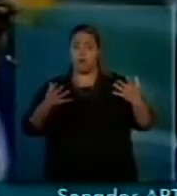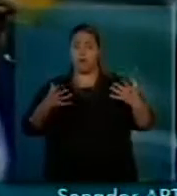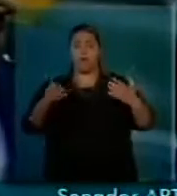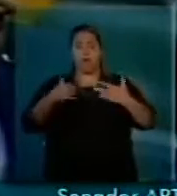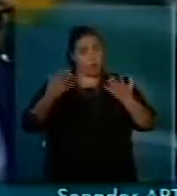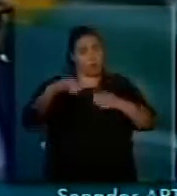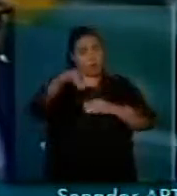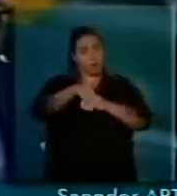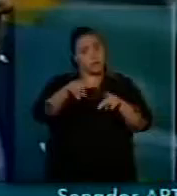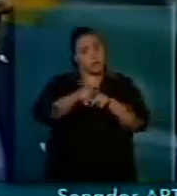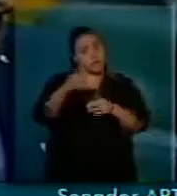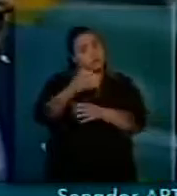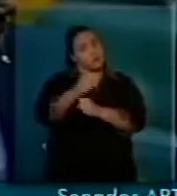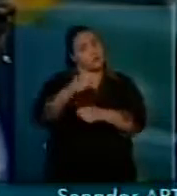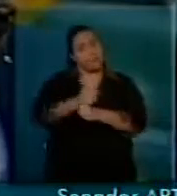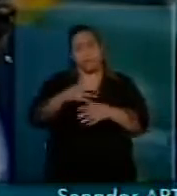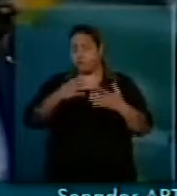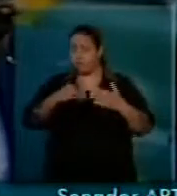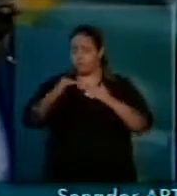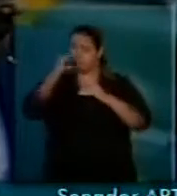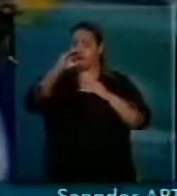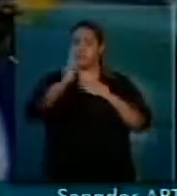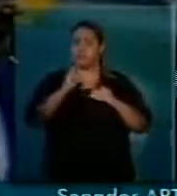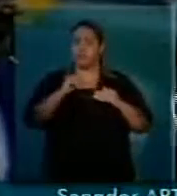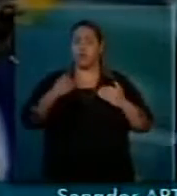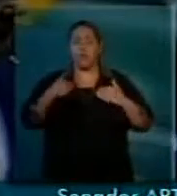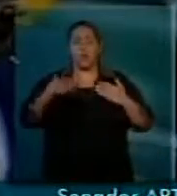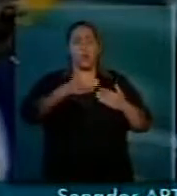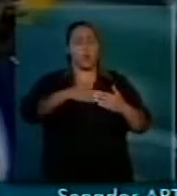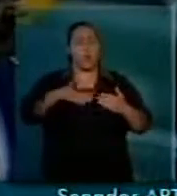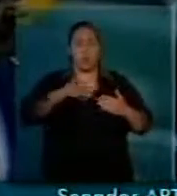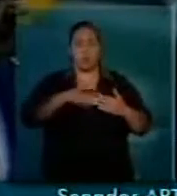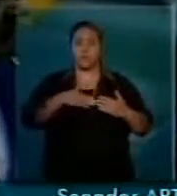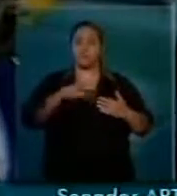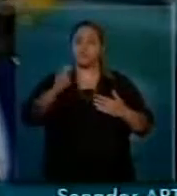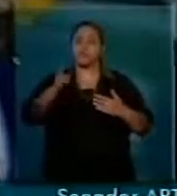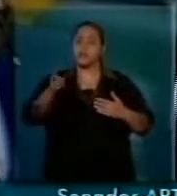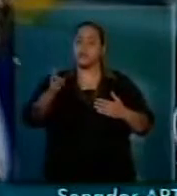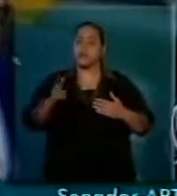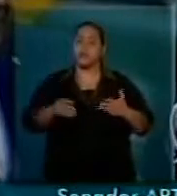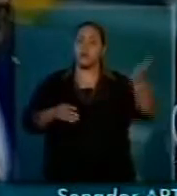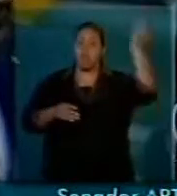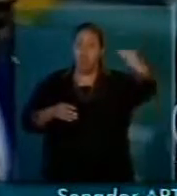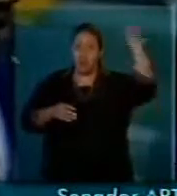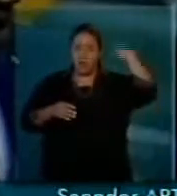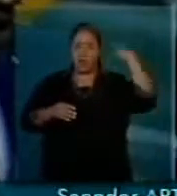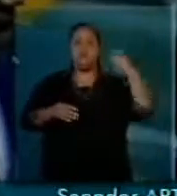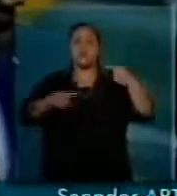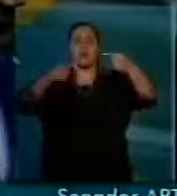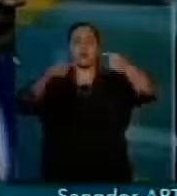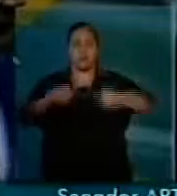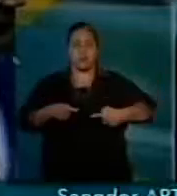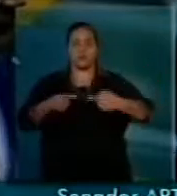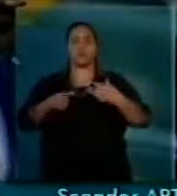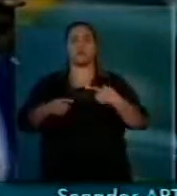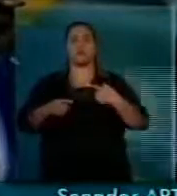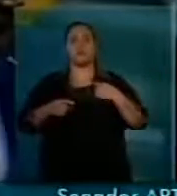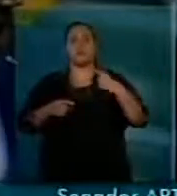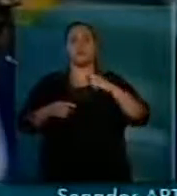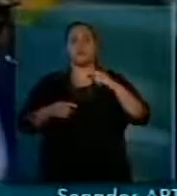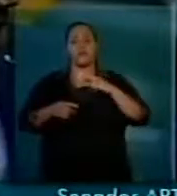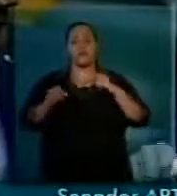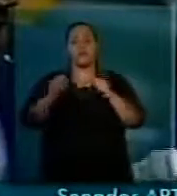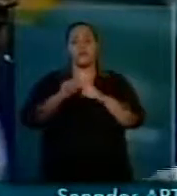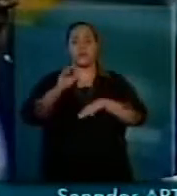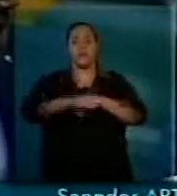o orçamento. Não é maior. Eu gosto, há muito tempo, aliás, desde o tempo que Vossa Excelência era um bravo oposicionista e que às vezes fazia um papel muito